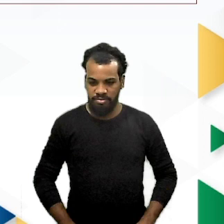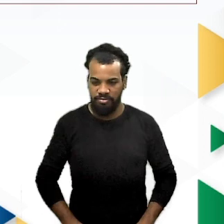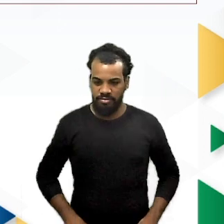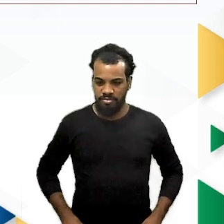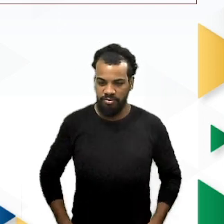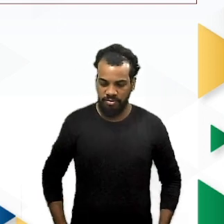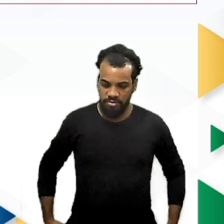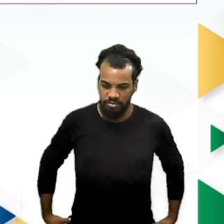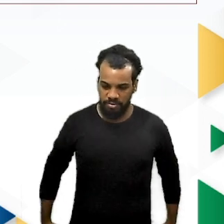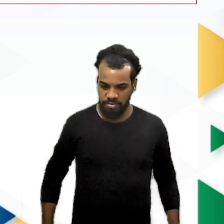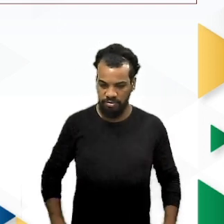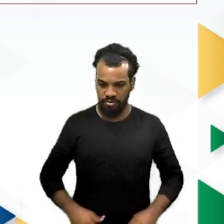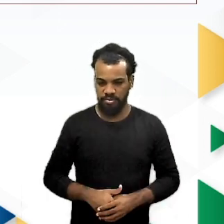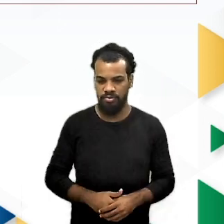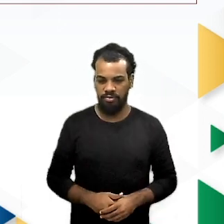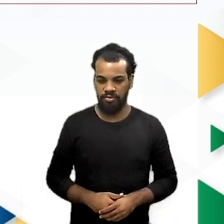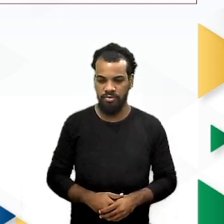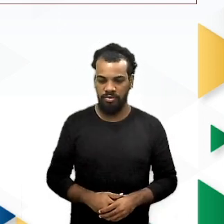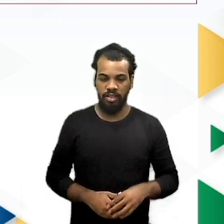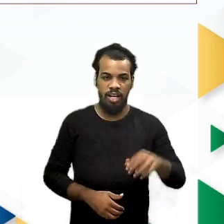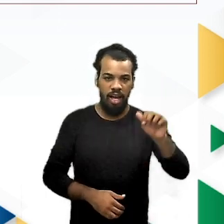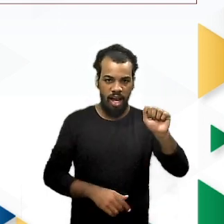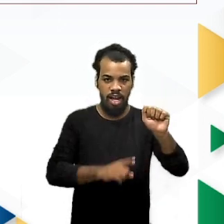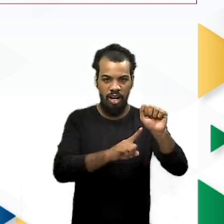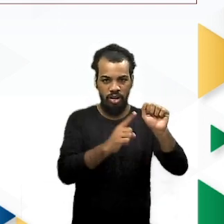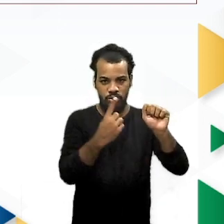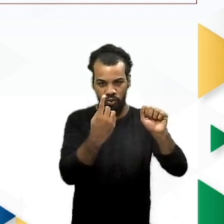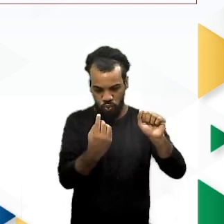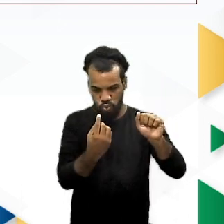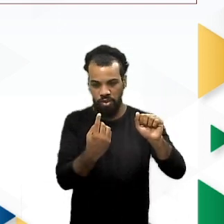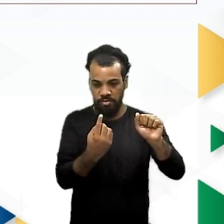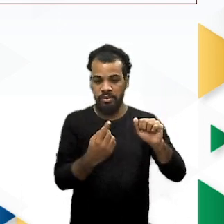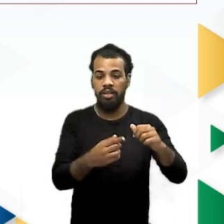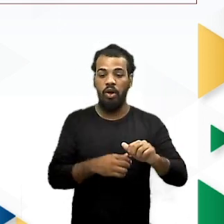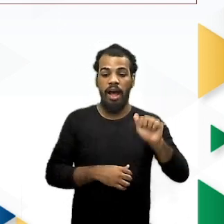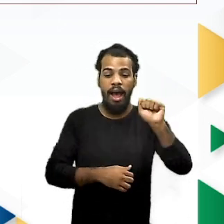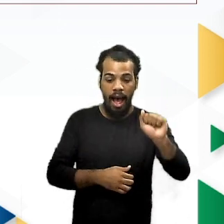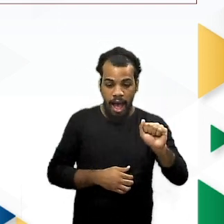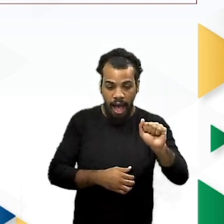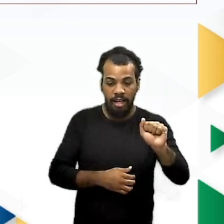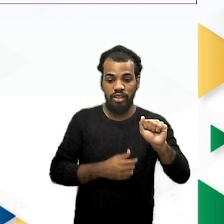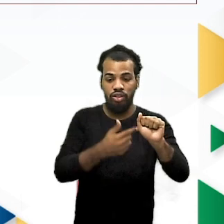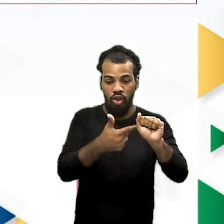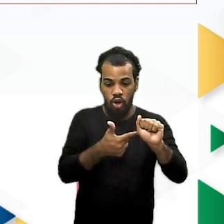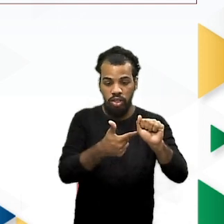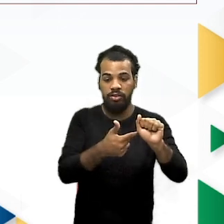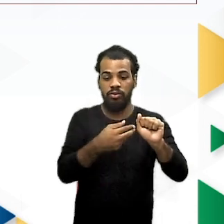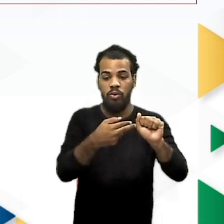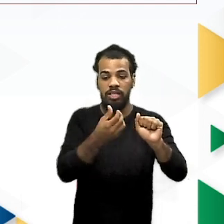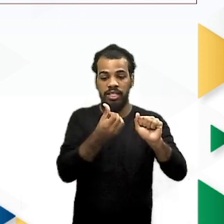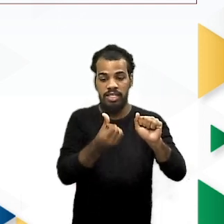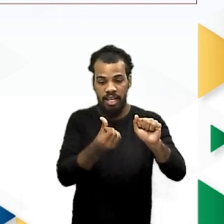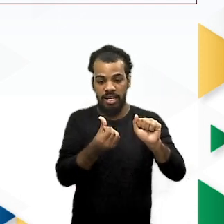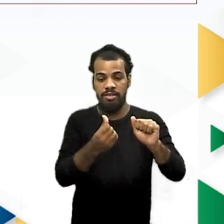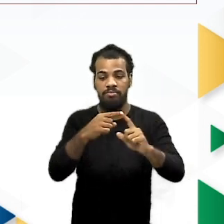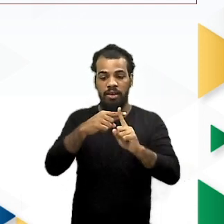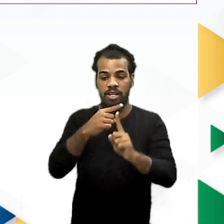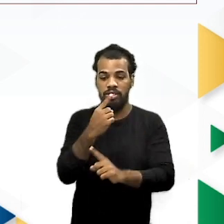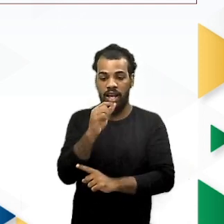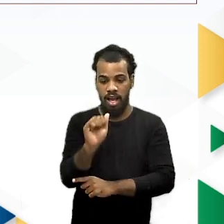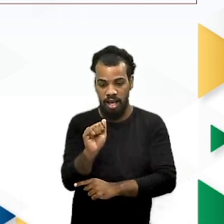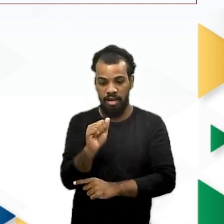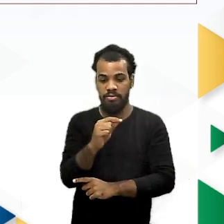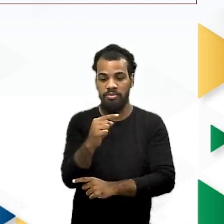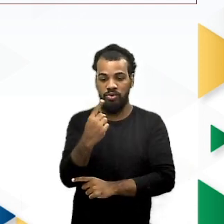6 mais A2 menos 1. Né? 2 menos 1 vai dar 1. O A1 é 0. Então, 6 mais 0